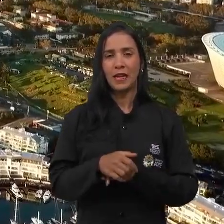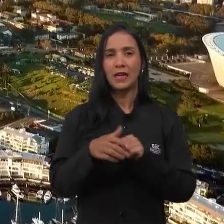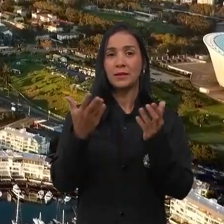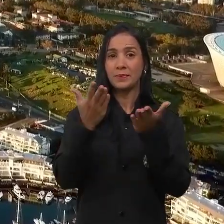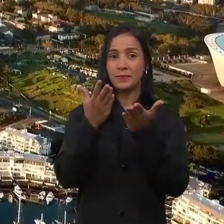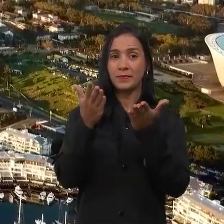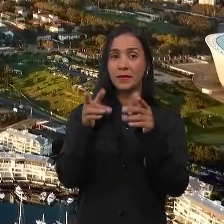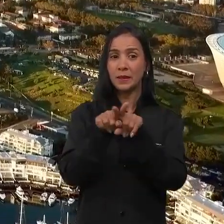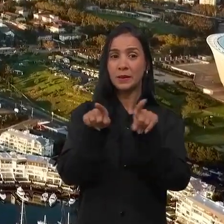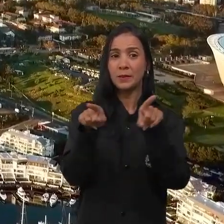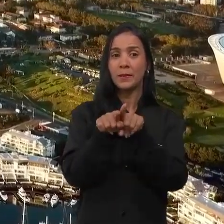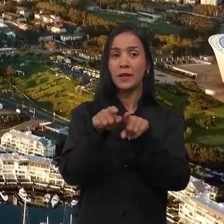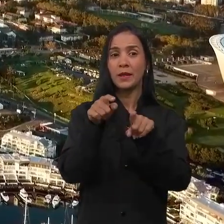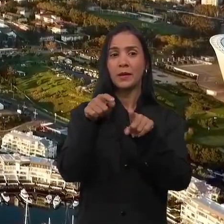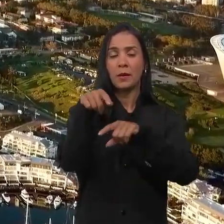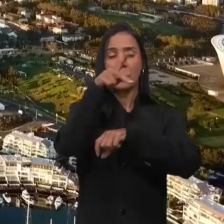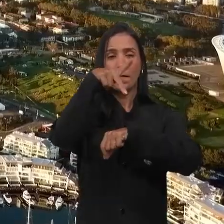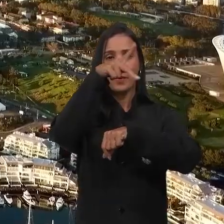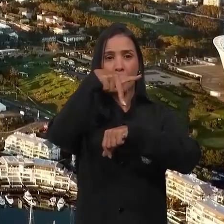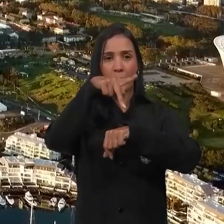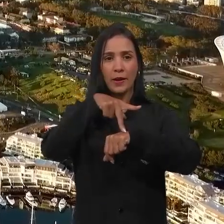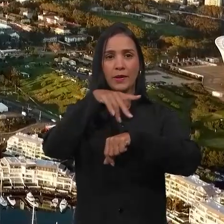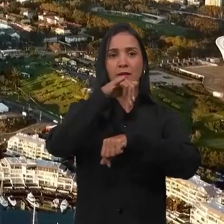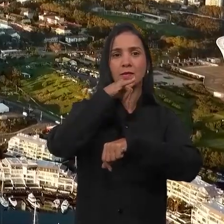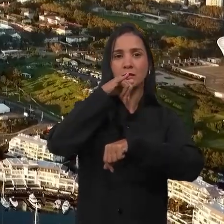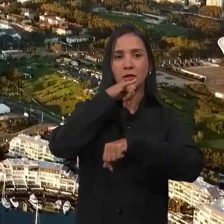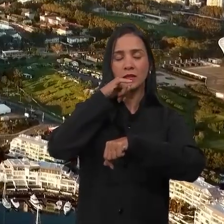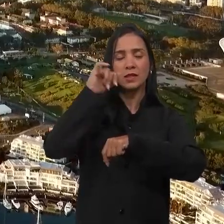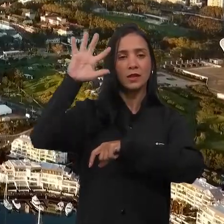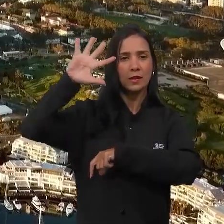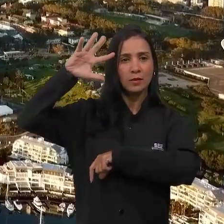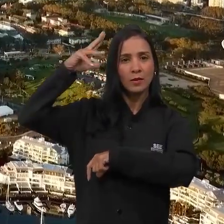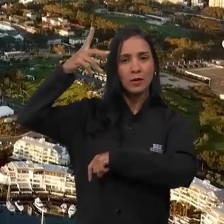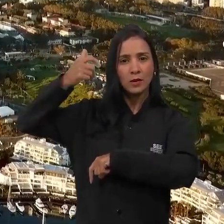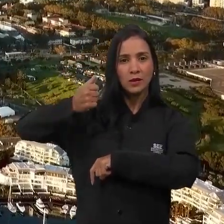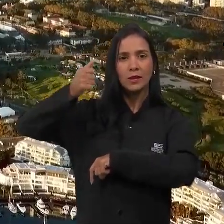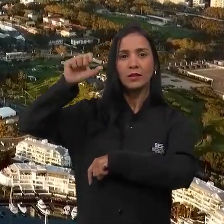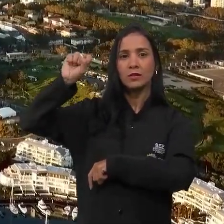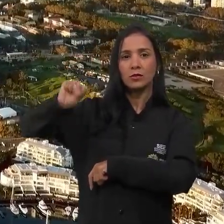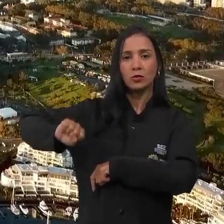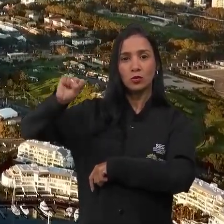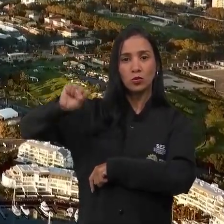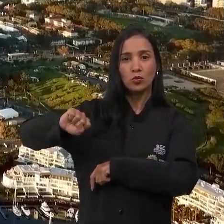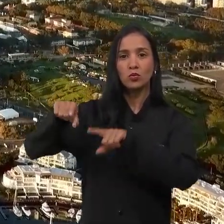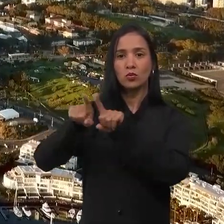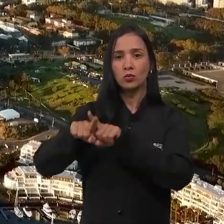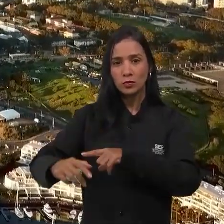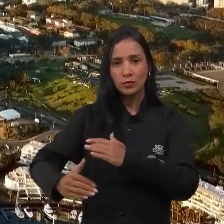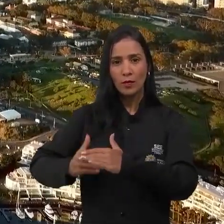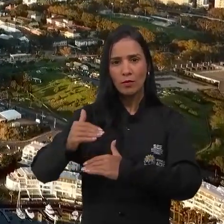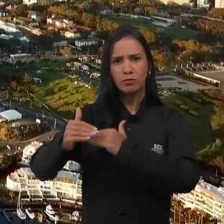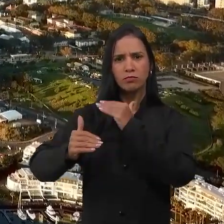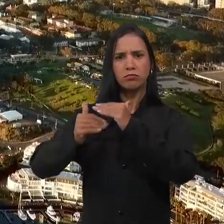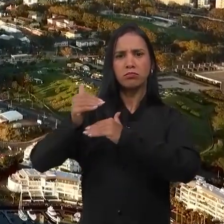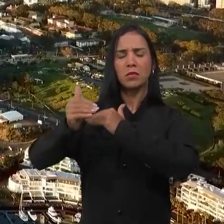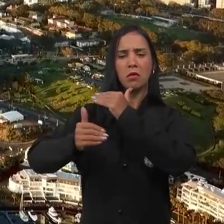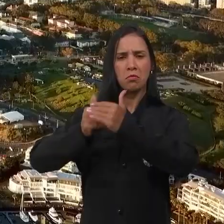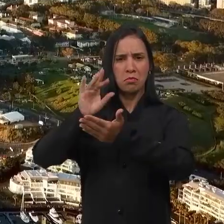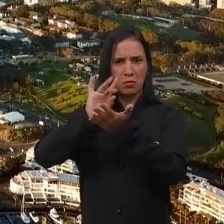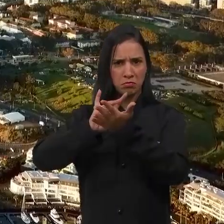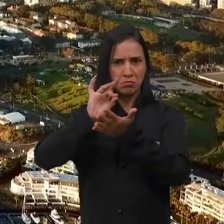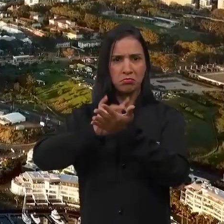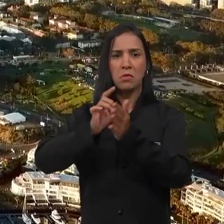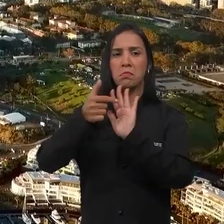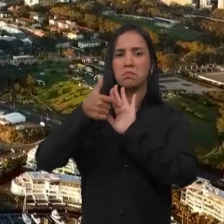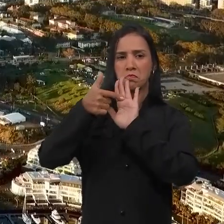países africanos, como a África do Sul, que tem um crescimento econômico considerável, que vem apresentando